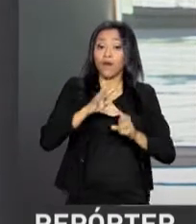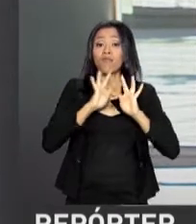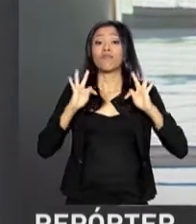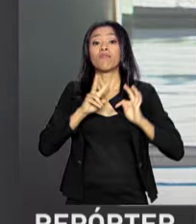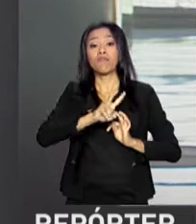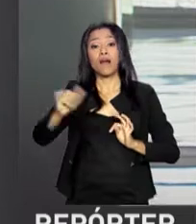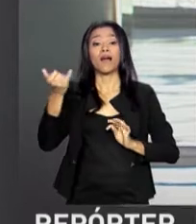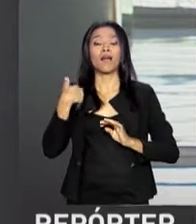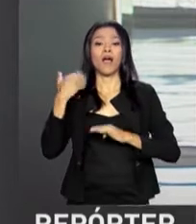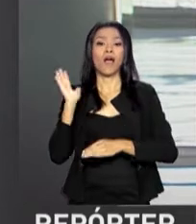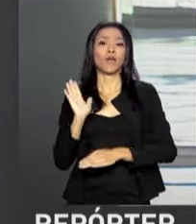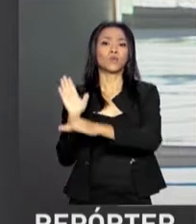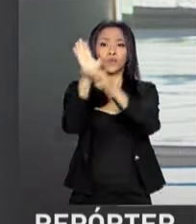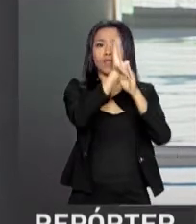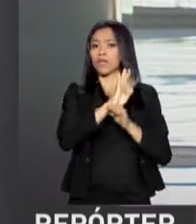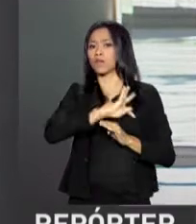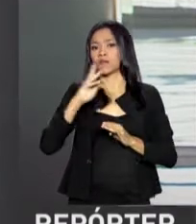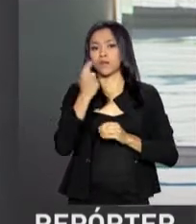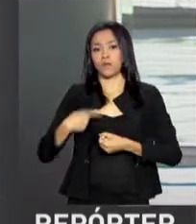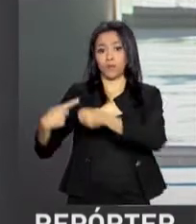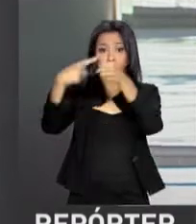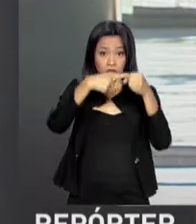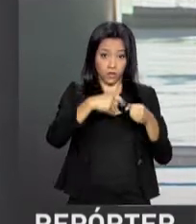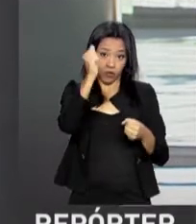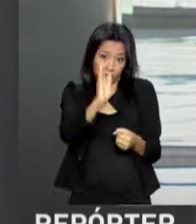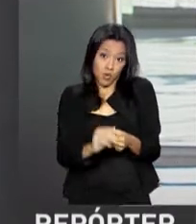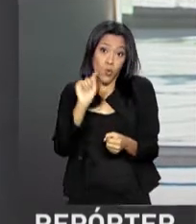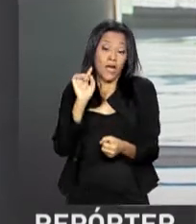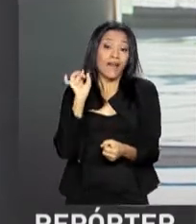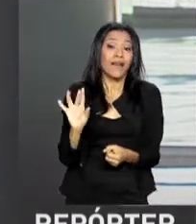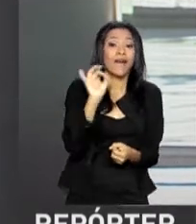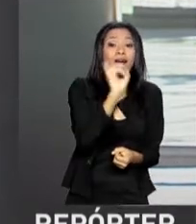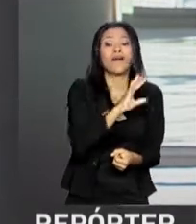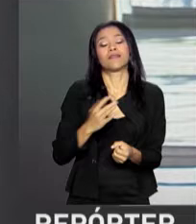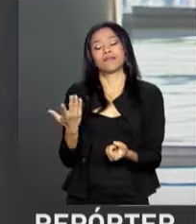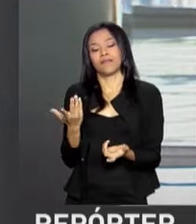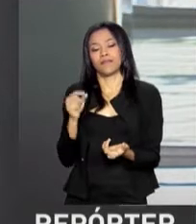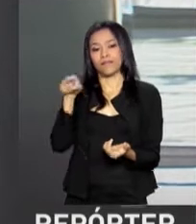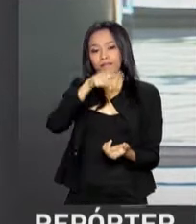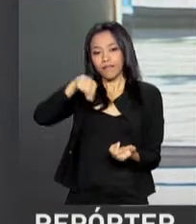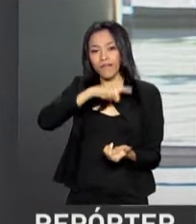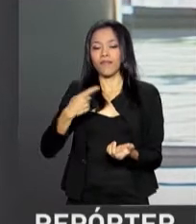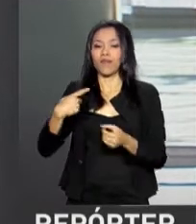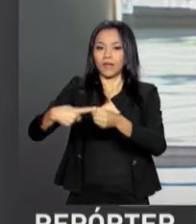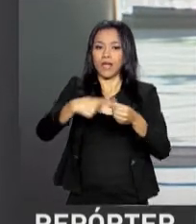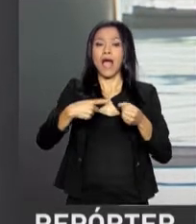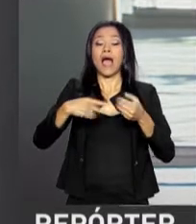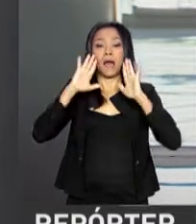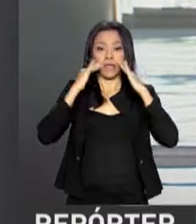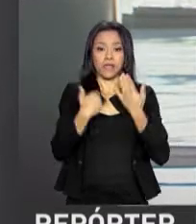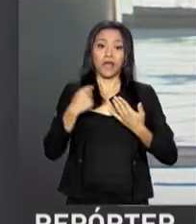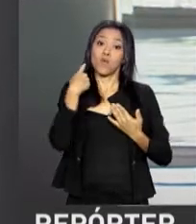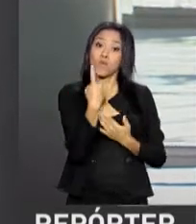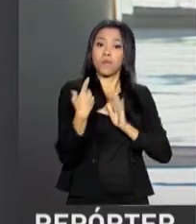do país sendo que cada um deles pode apresentar uma proposta para cada modalidade o valor mínimo do